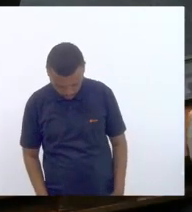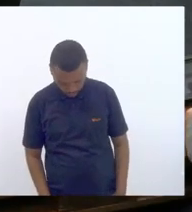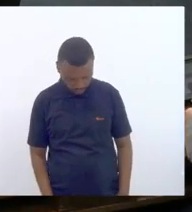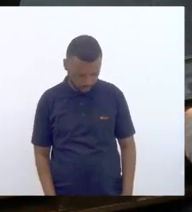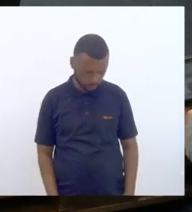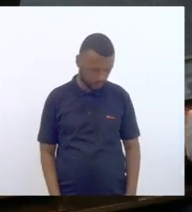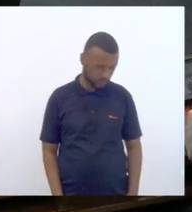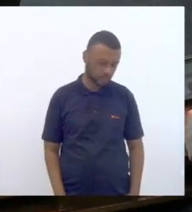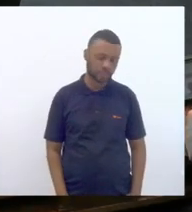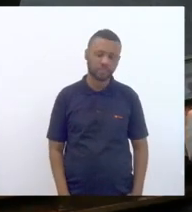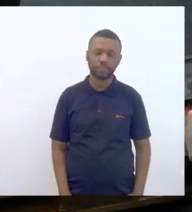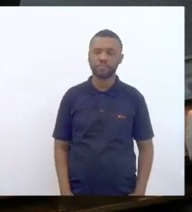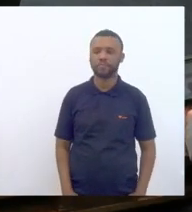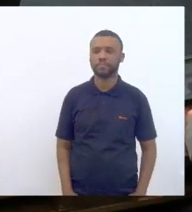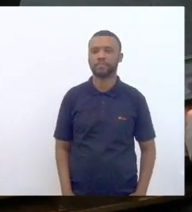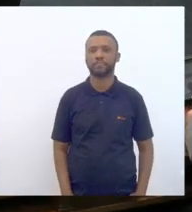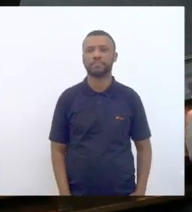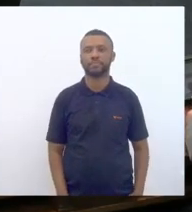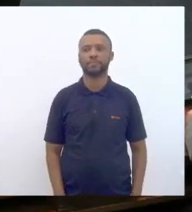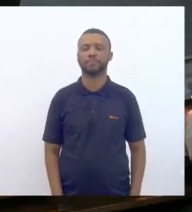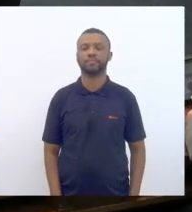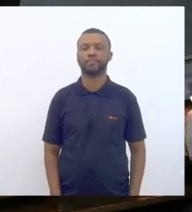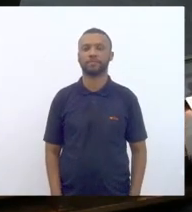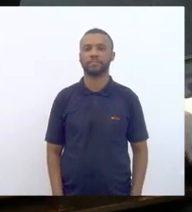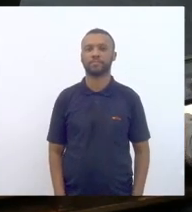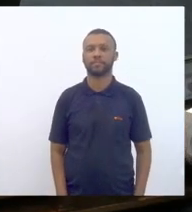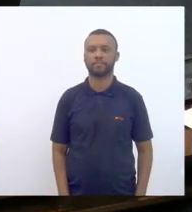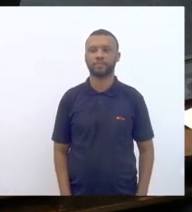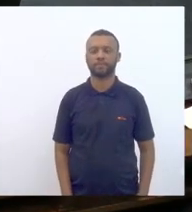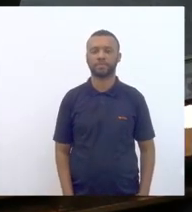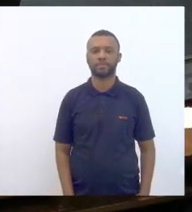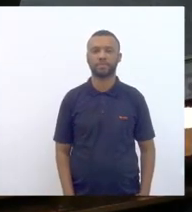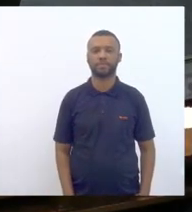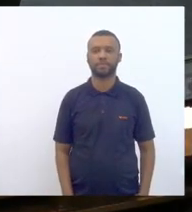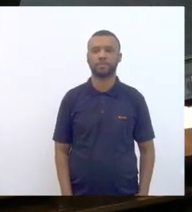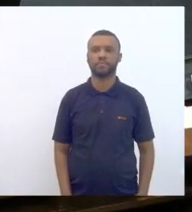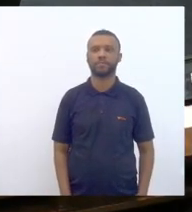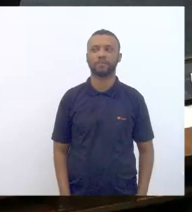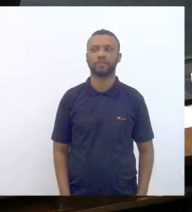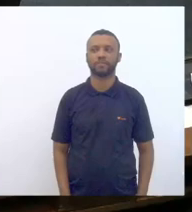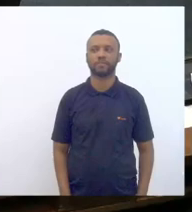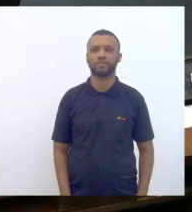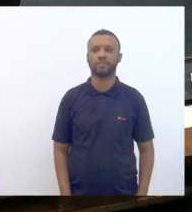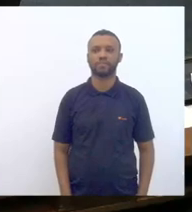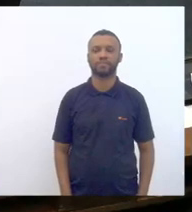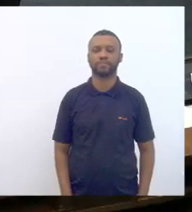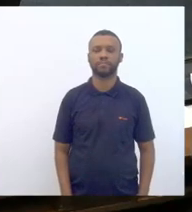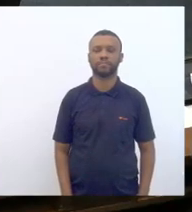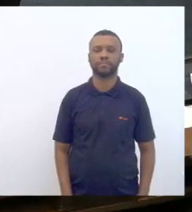45, né? 45, 46, 55.